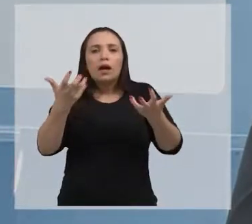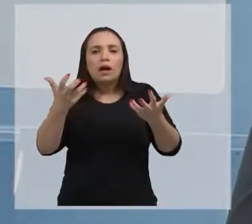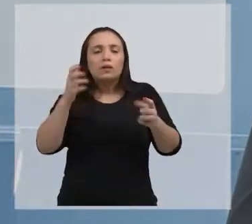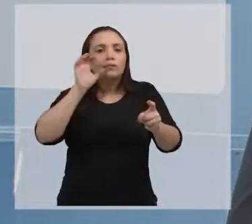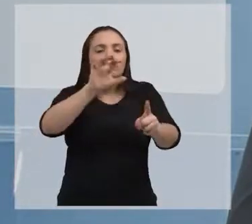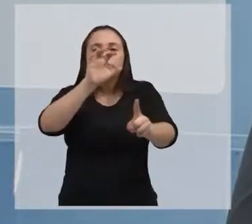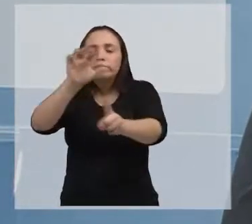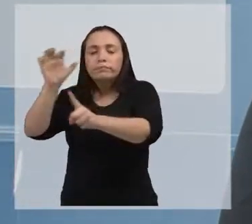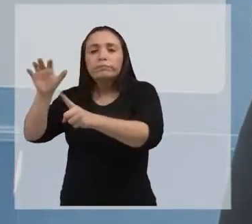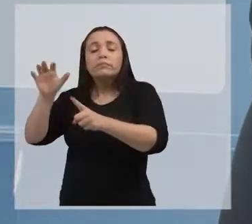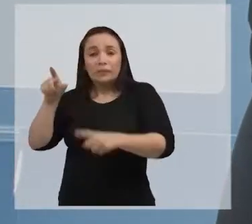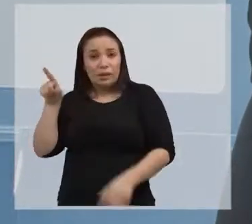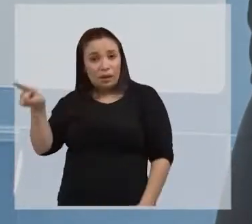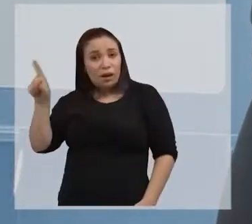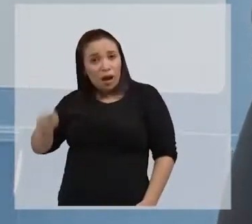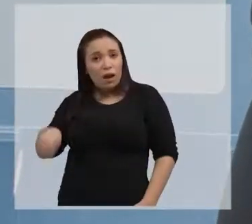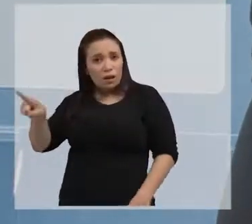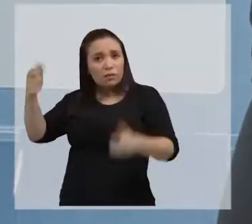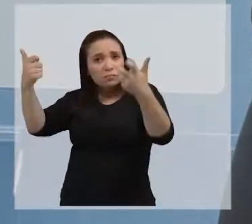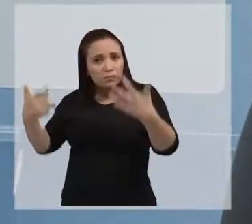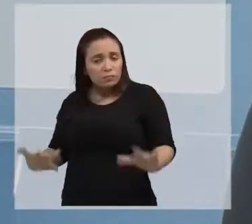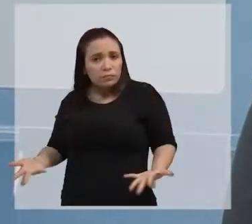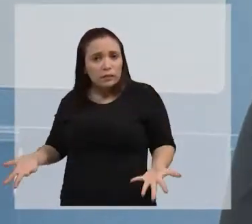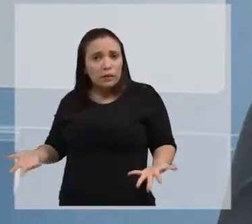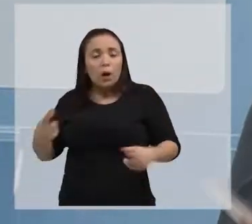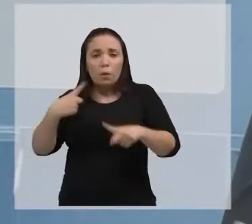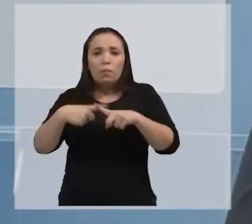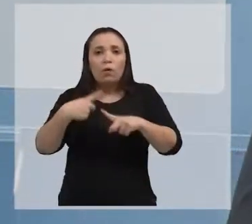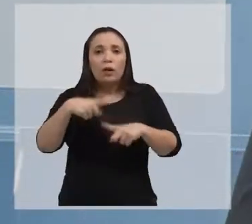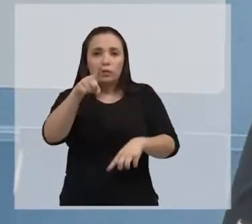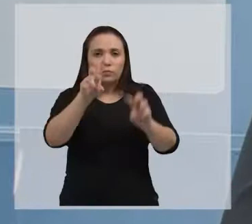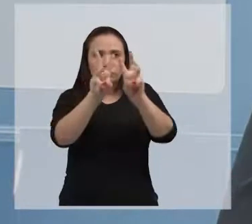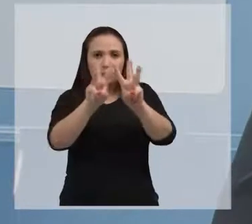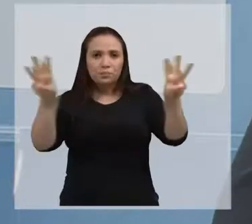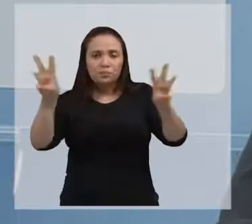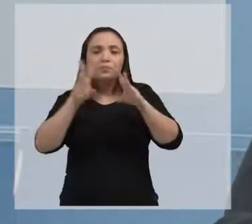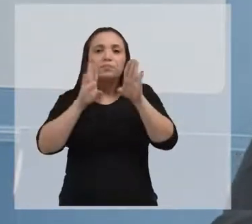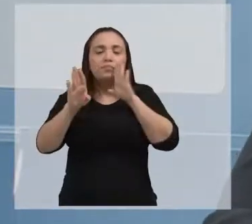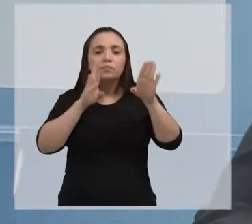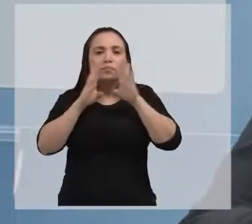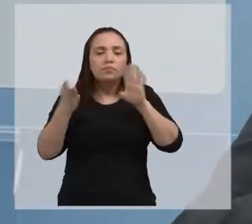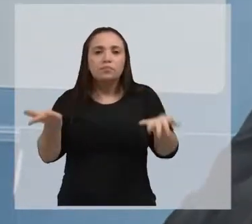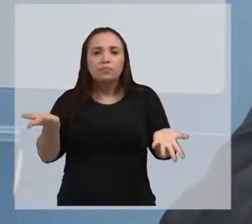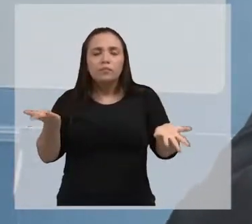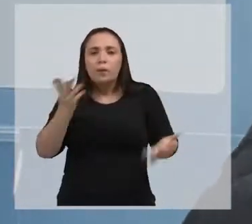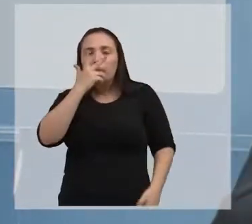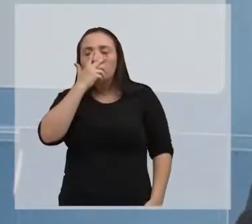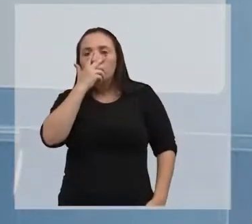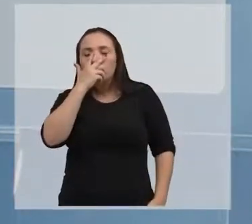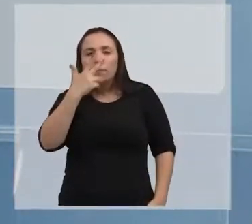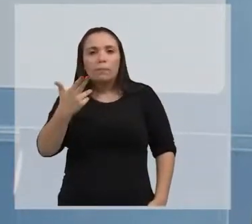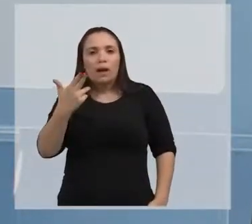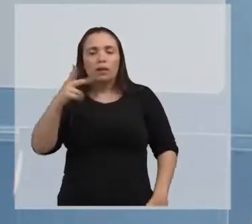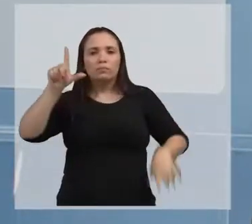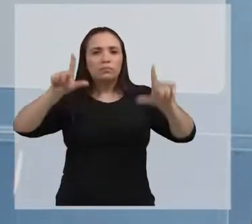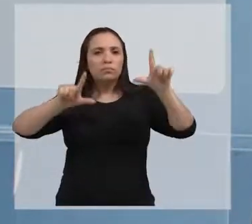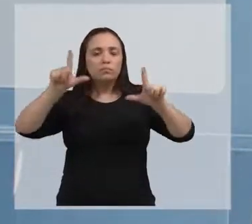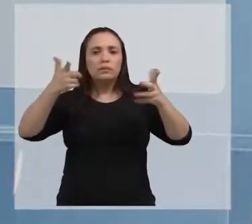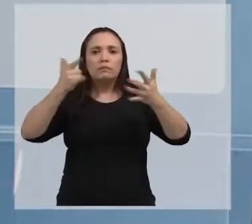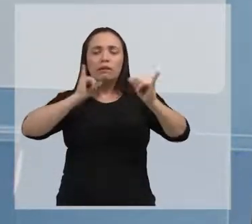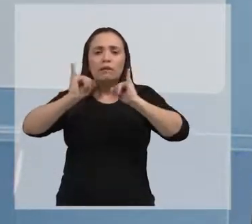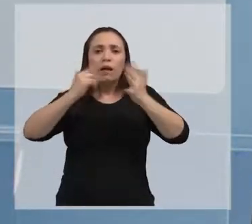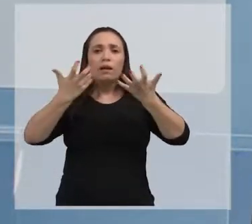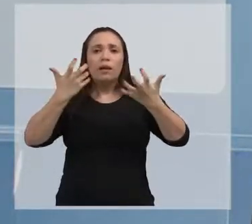Isso que o Luiz falou. Que você abre a rede social, você vê que é um massacre midiático de uma